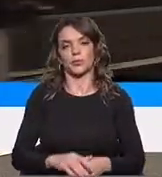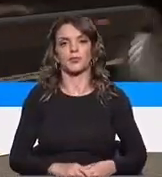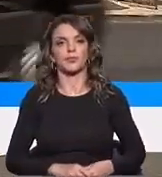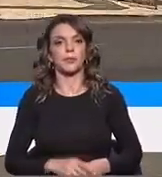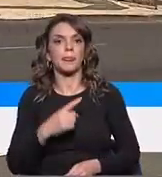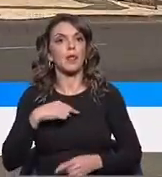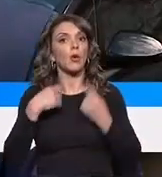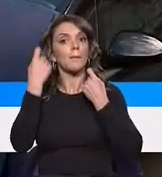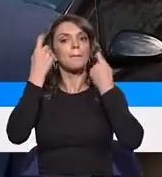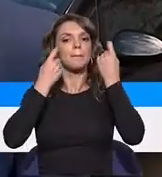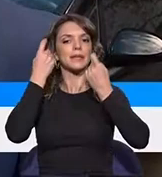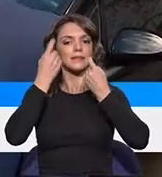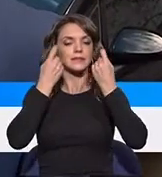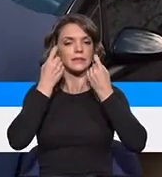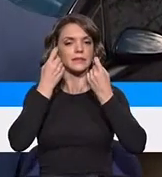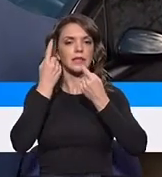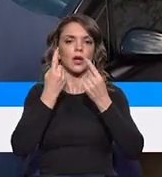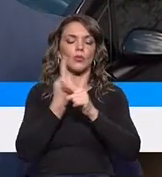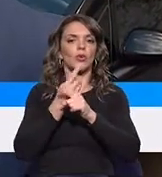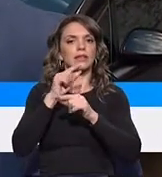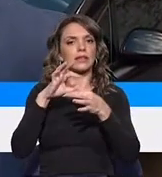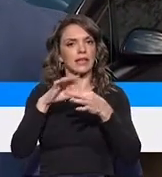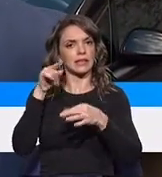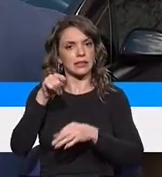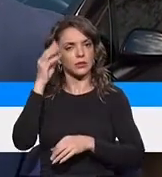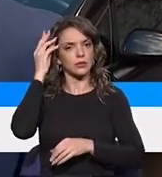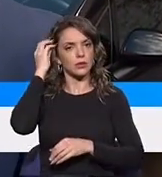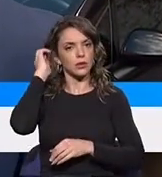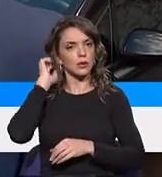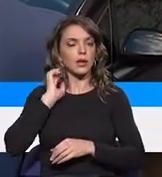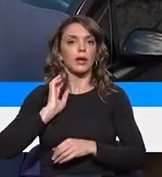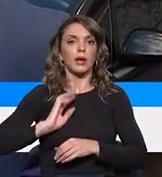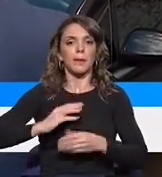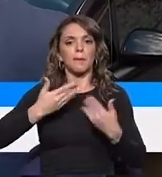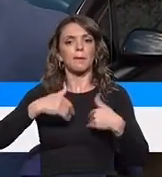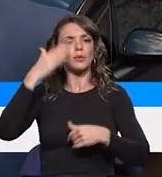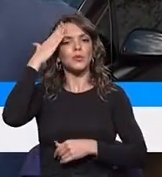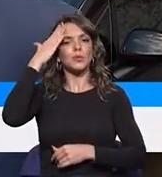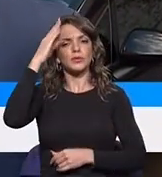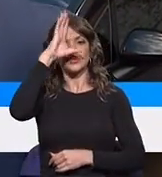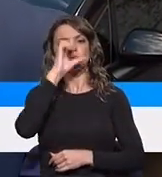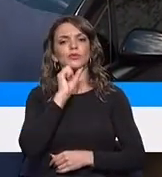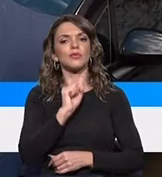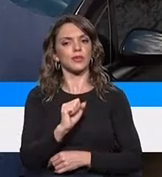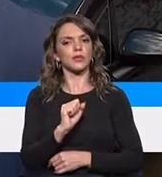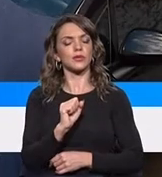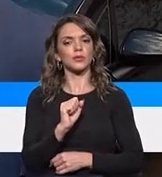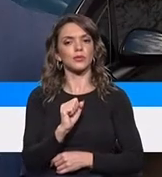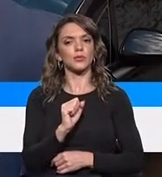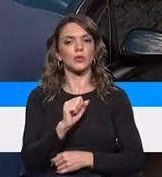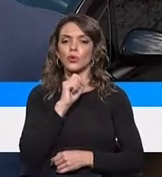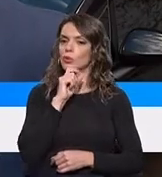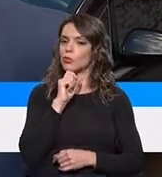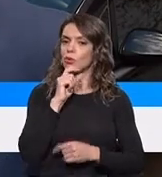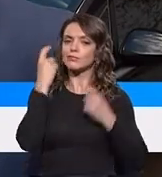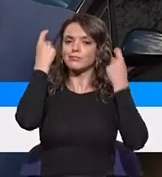questionar alguma coisa relativamente a isso, mas eu estou a crer que o próprio governo vai refletir sobre